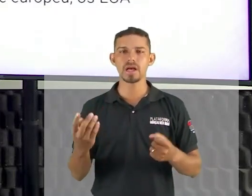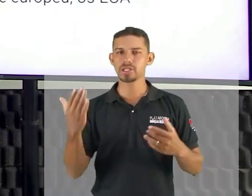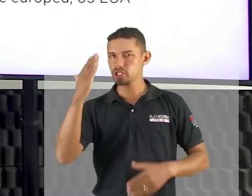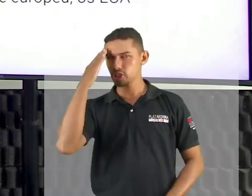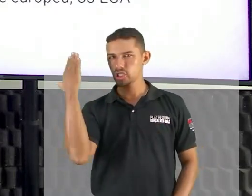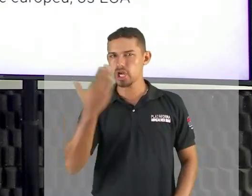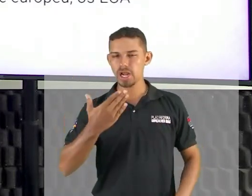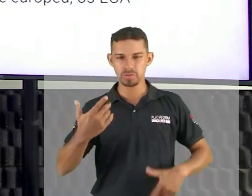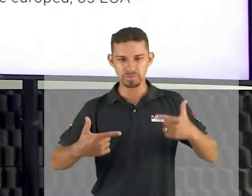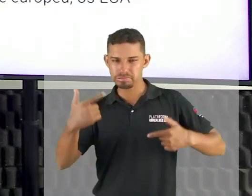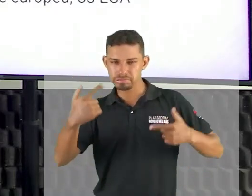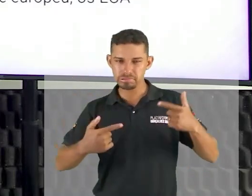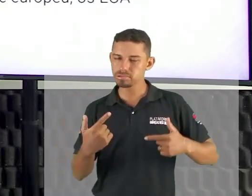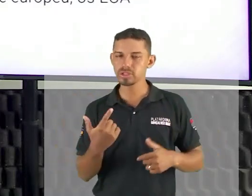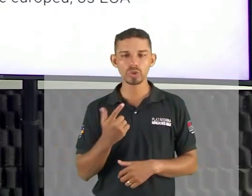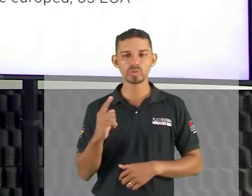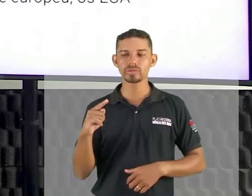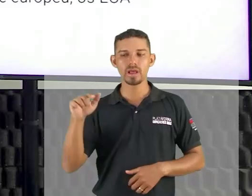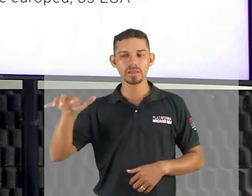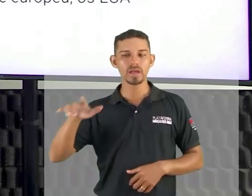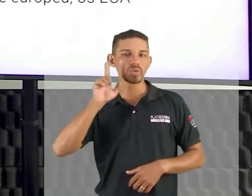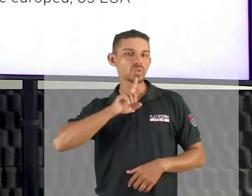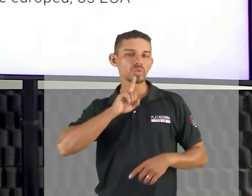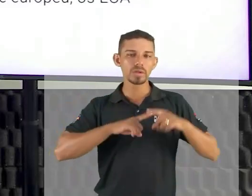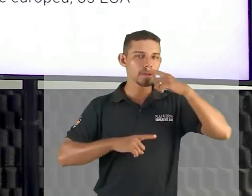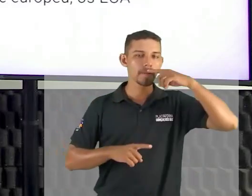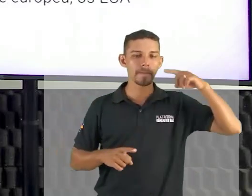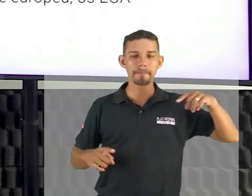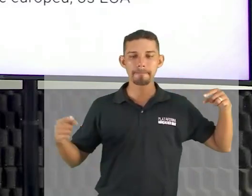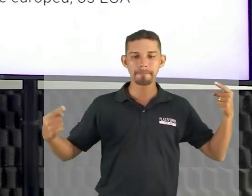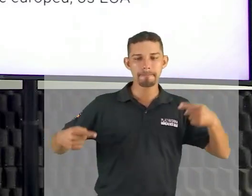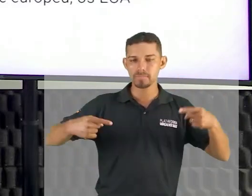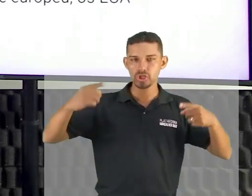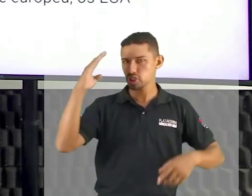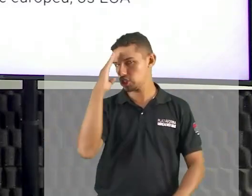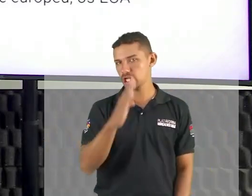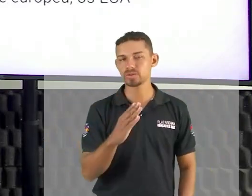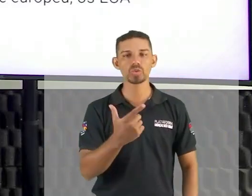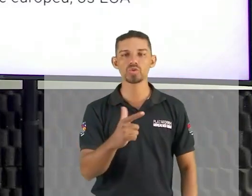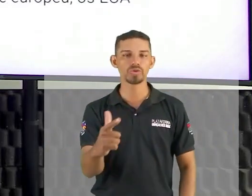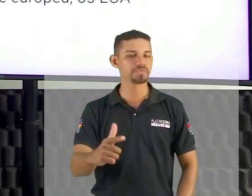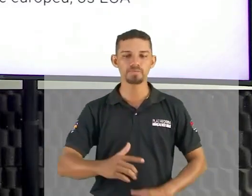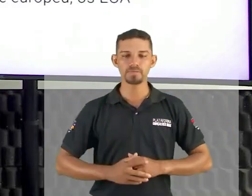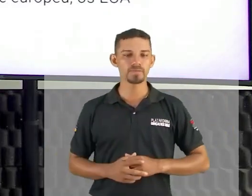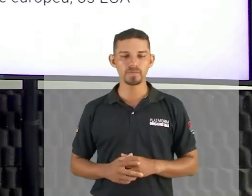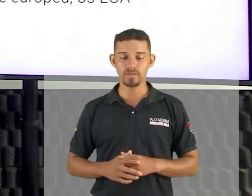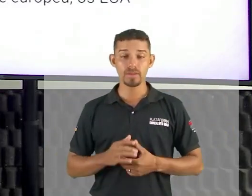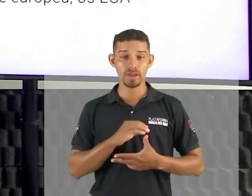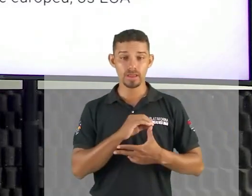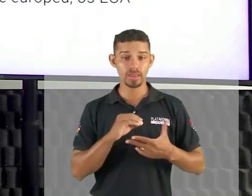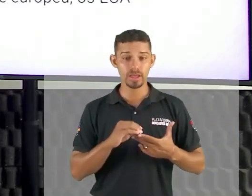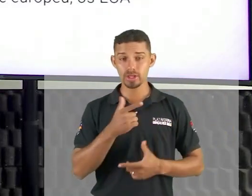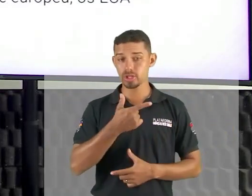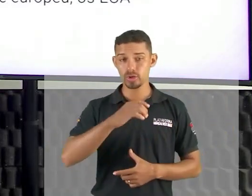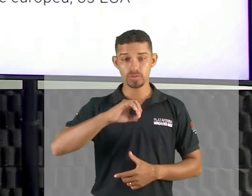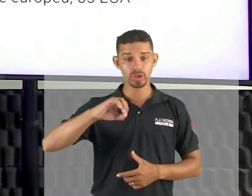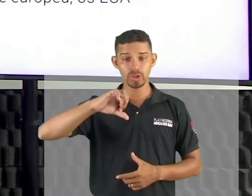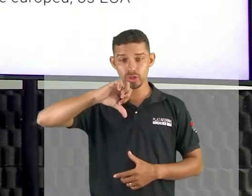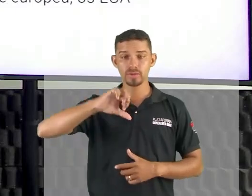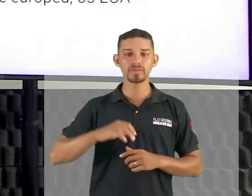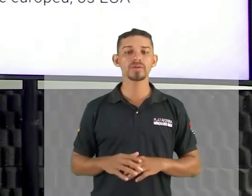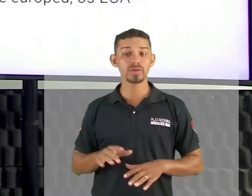confrontos diretos entre os Estados Unidos e a antiga União Soviética. Então vamos aqui para a questão. É o Enem 2009. Do ponto de